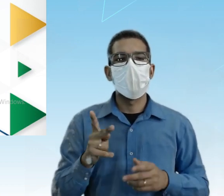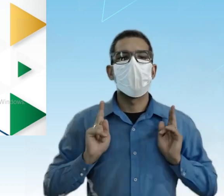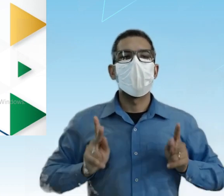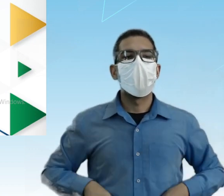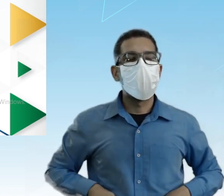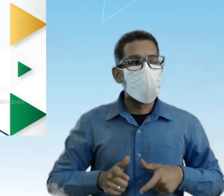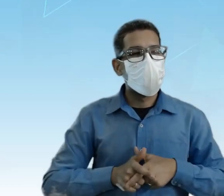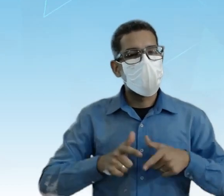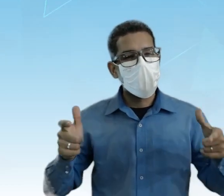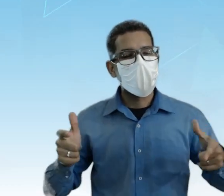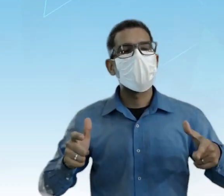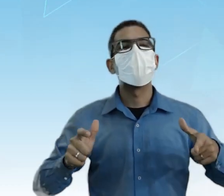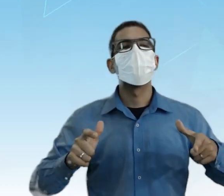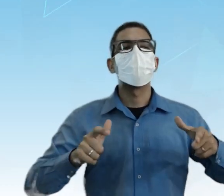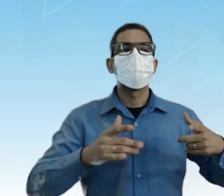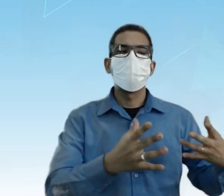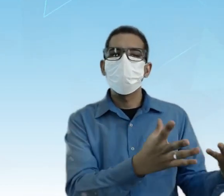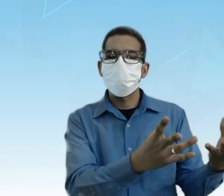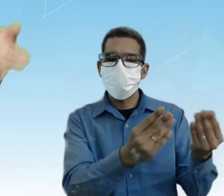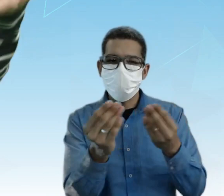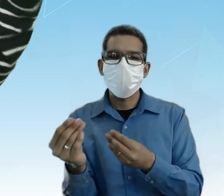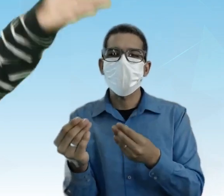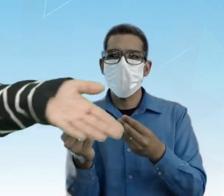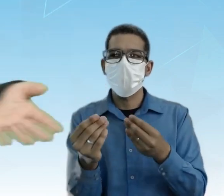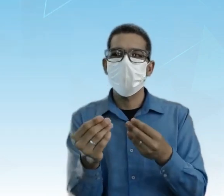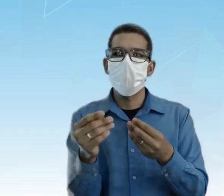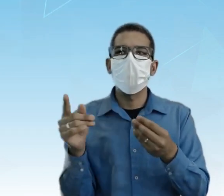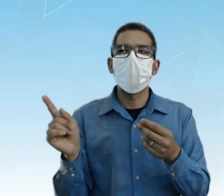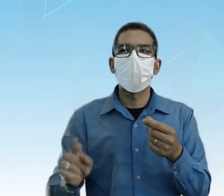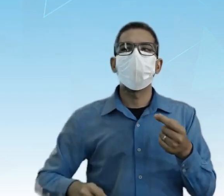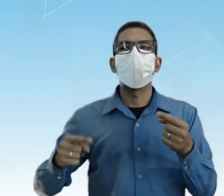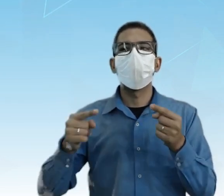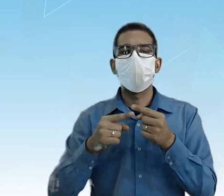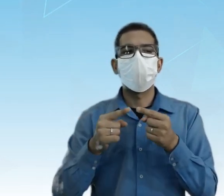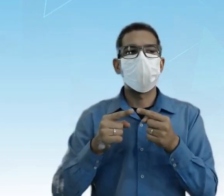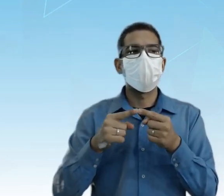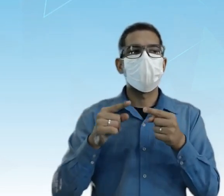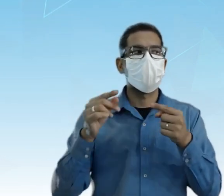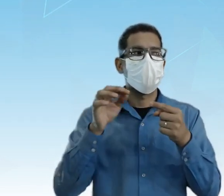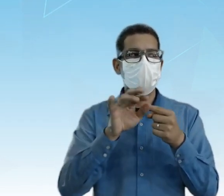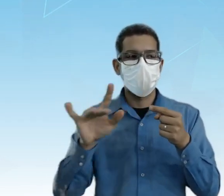populoso, superpovoado, densamente povoado, é o que está se encaixando nas